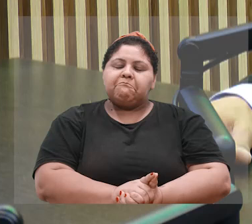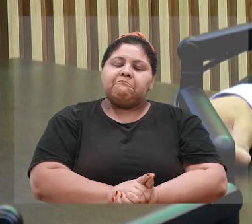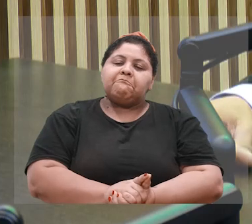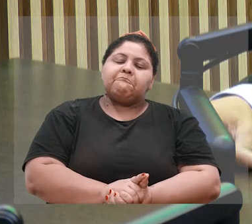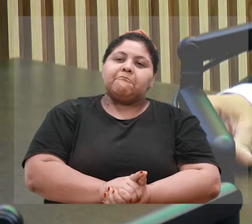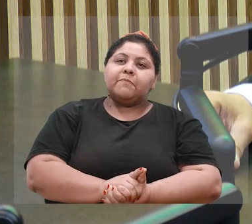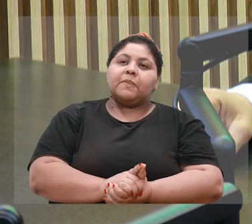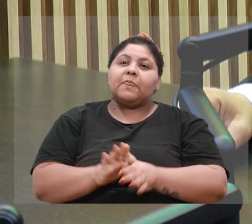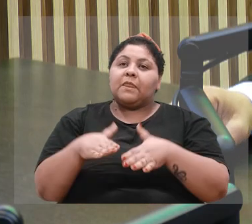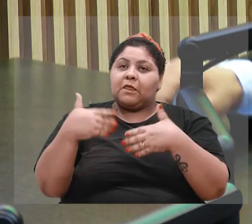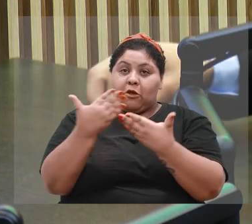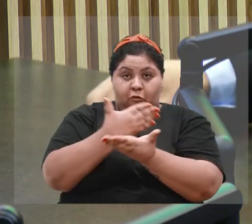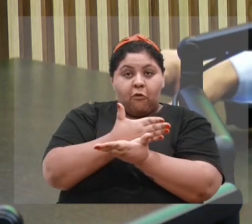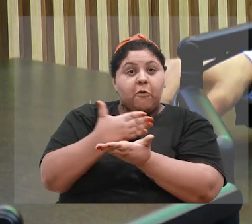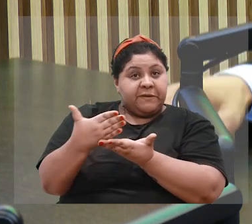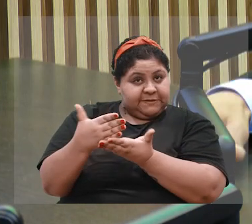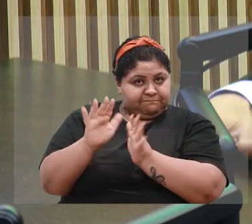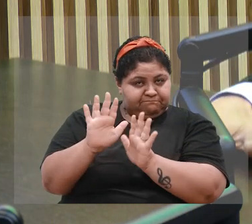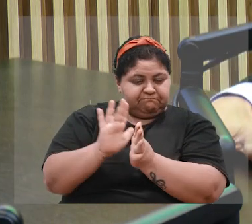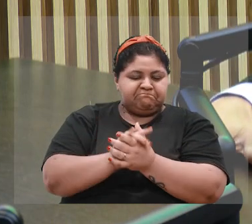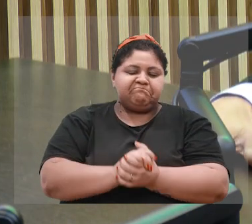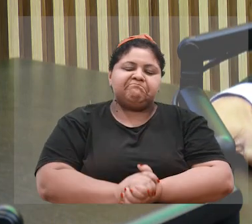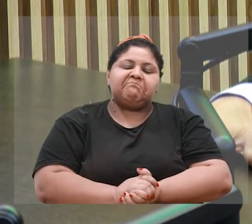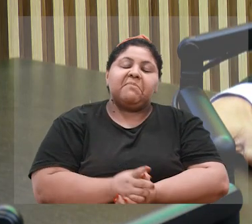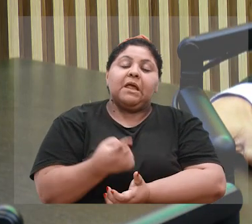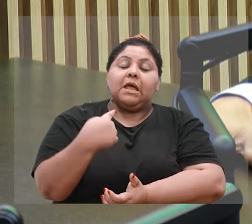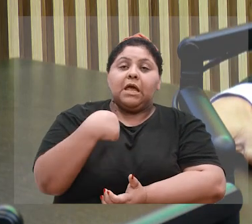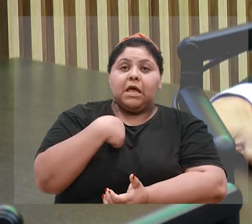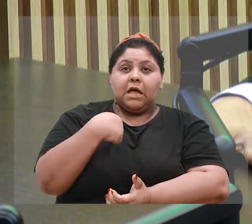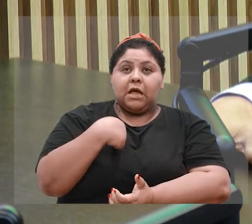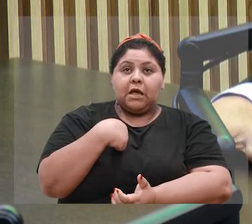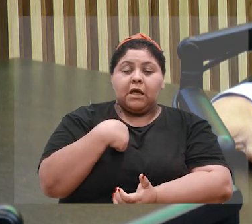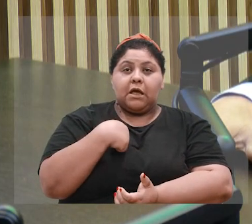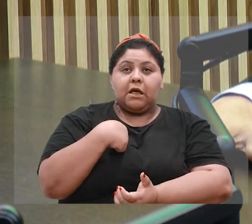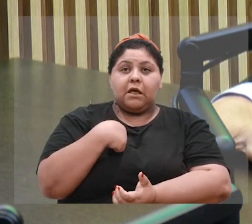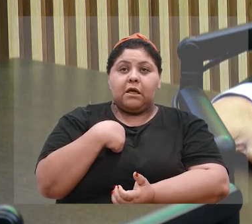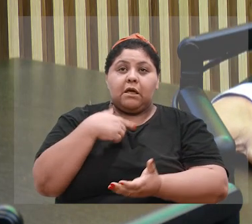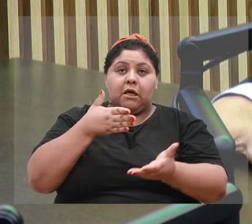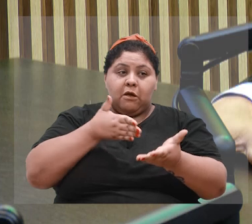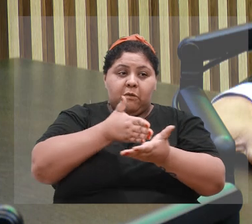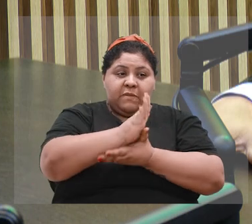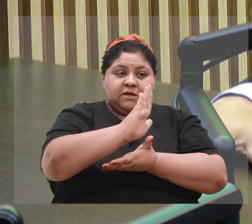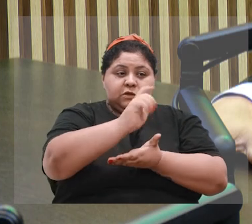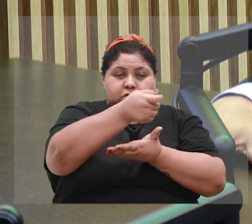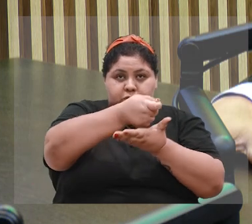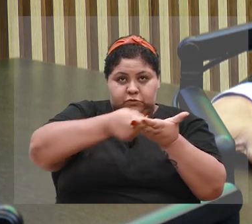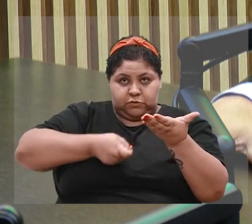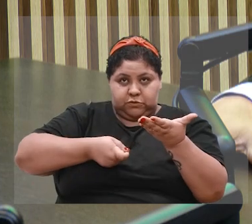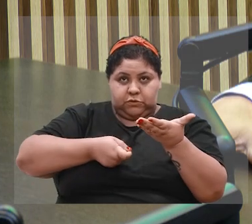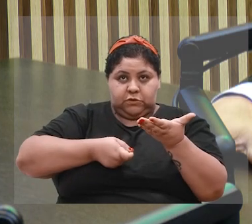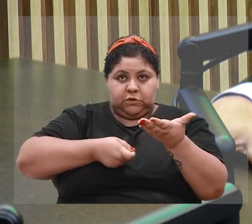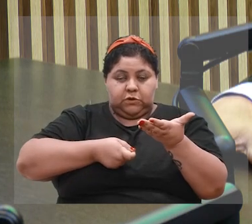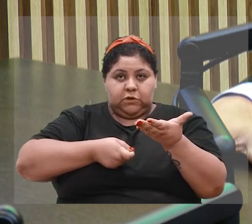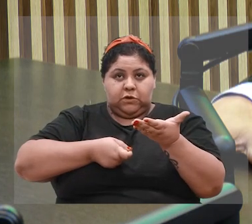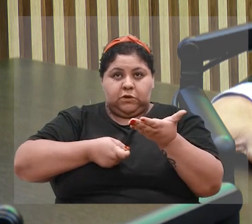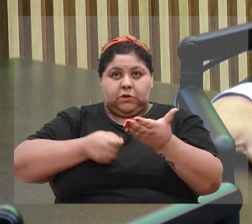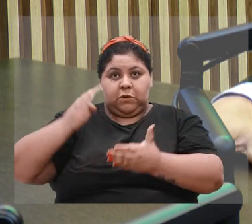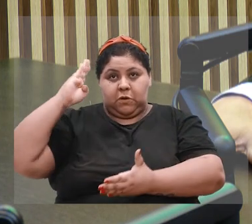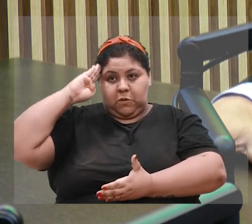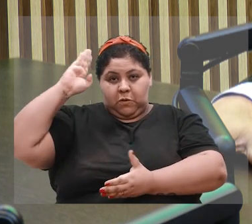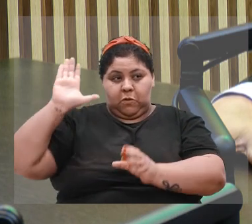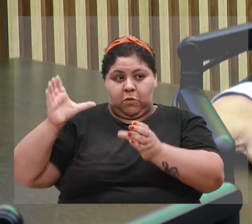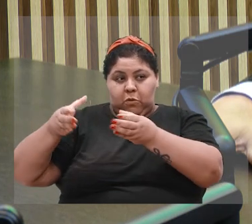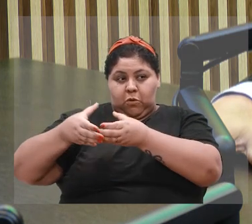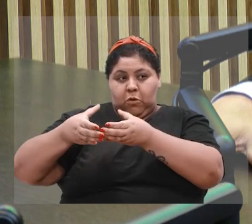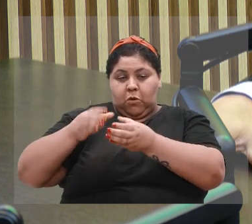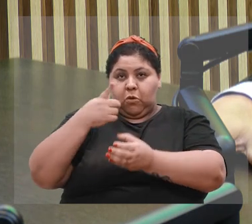Então, vamos começar do início. Eu passei um concurso público para ser oficial de carreira do Exército Brasileiro